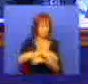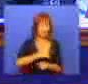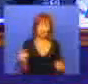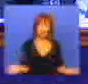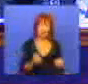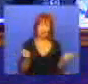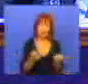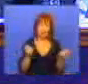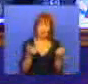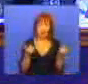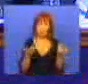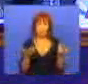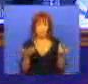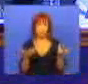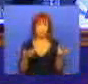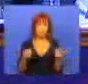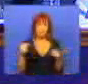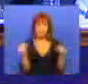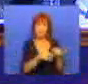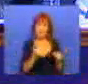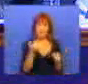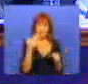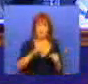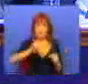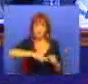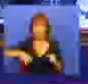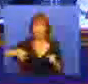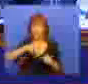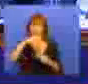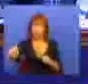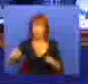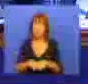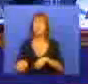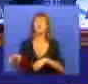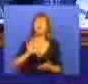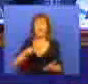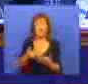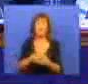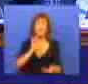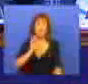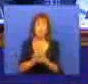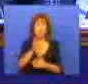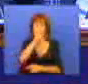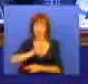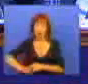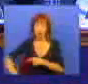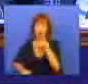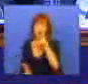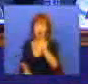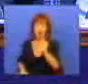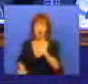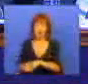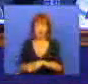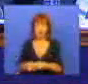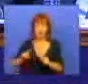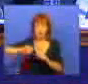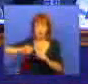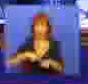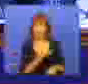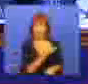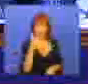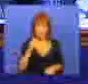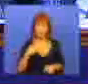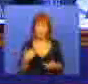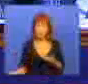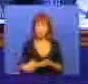propaganda. Com menos 27 milhões de euros, face à última execução do ano